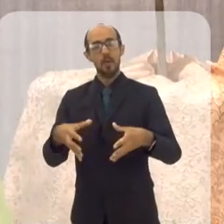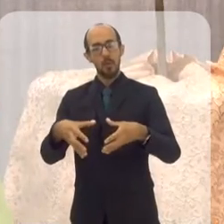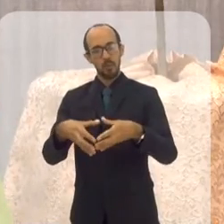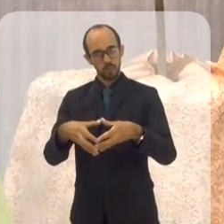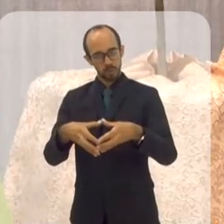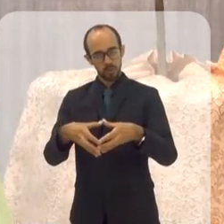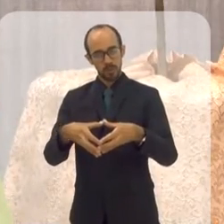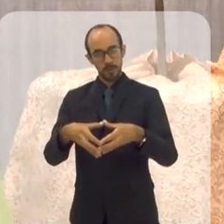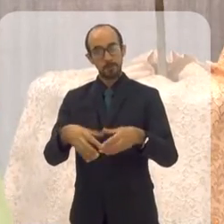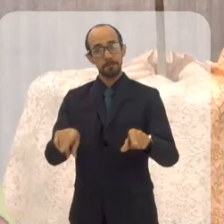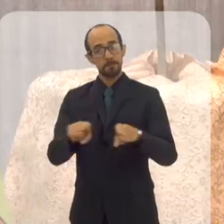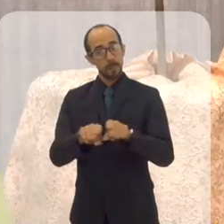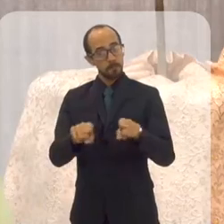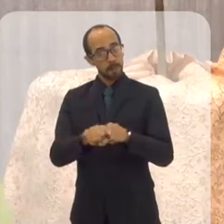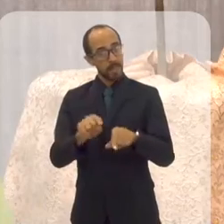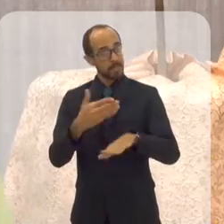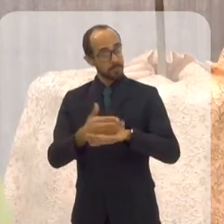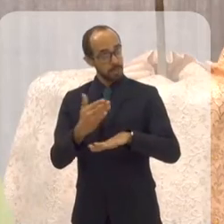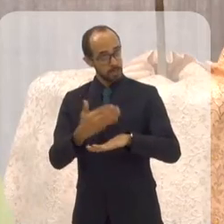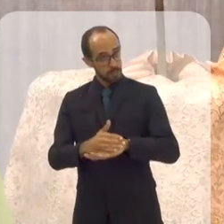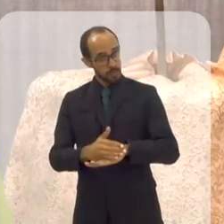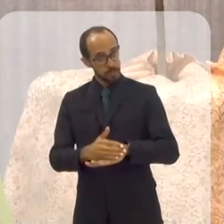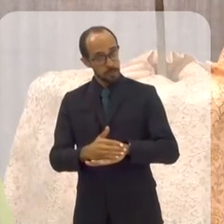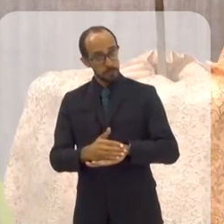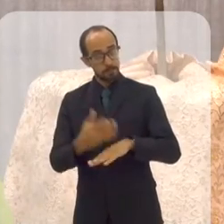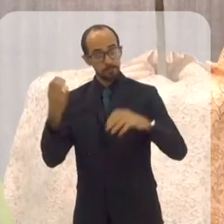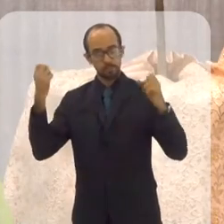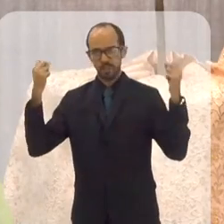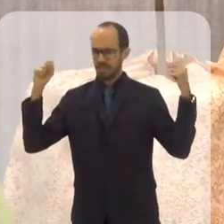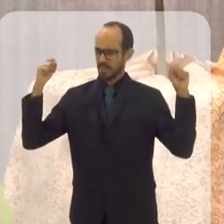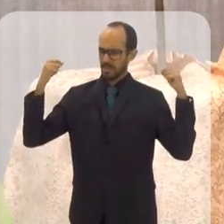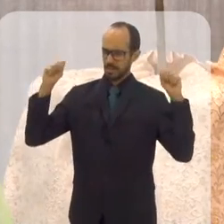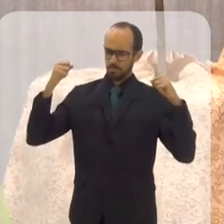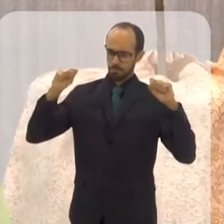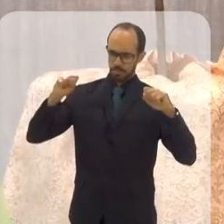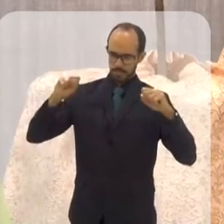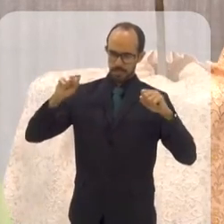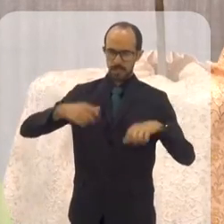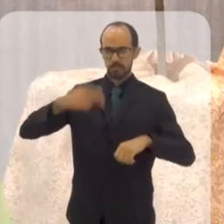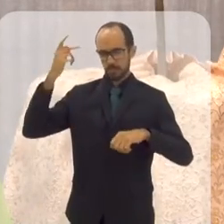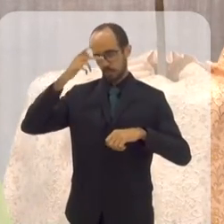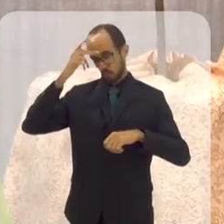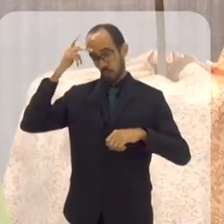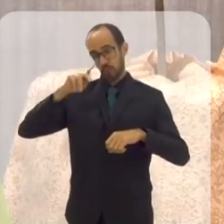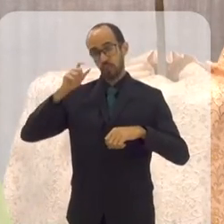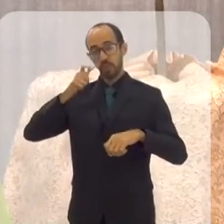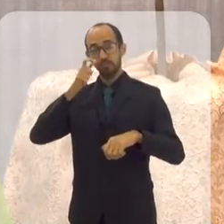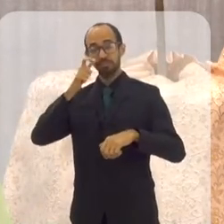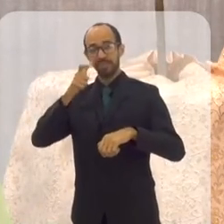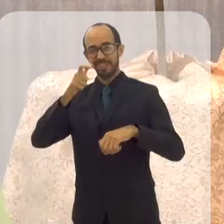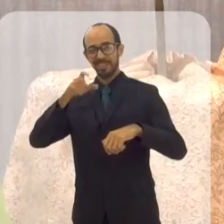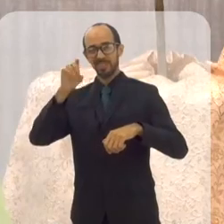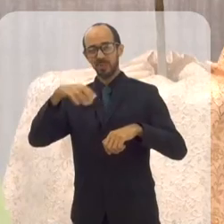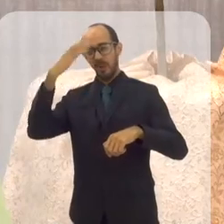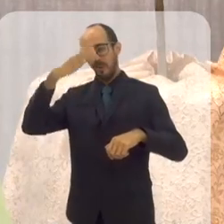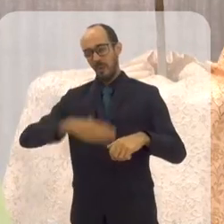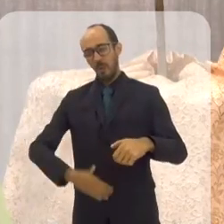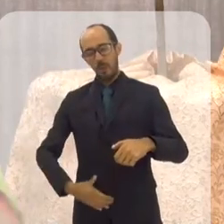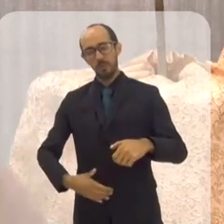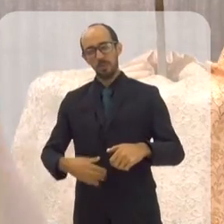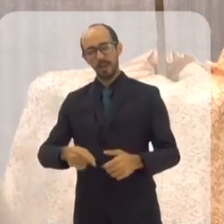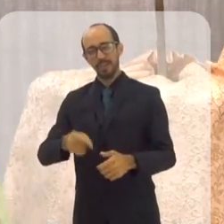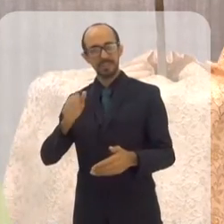parte é um conjunto inclusive as práticas nas academias no como as pessoas têm esse culto somente o corpo